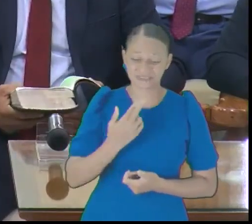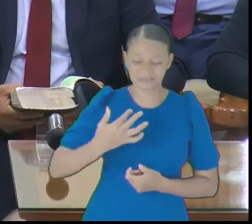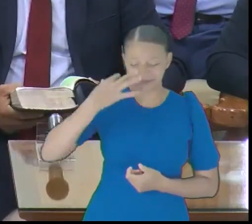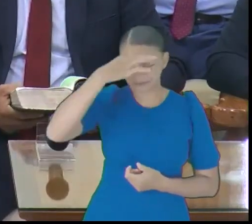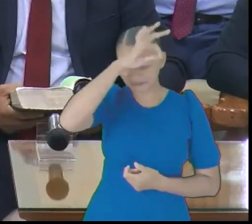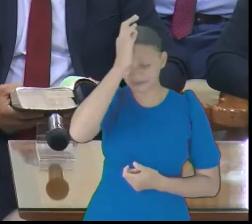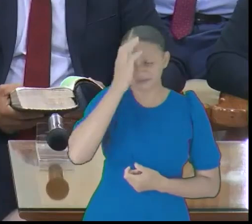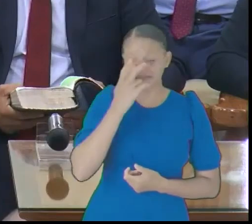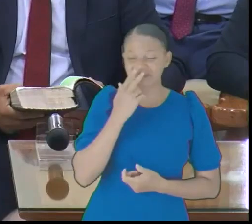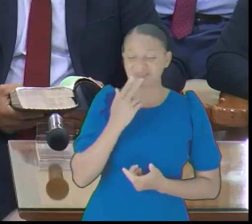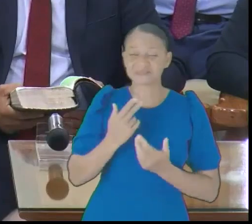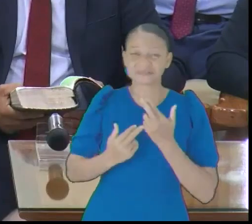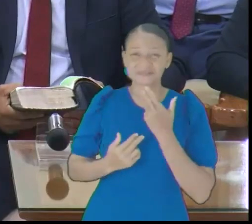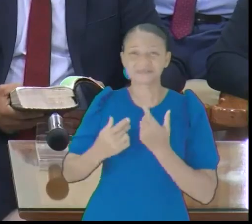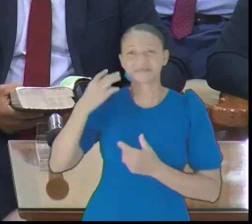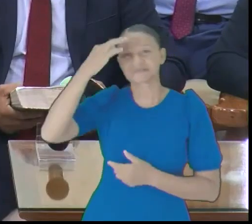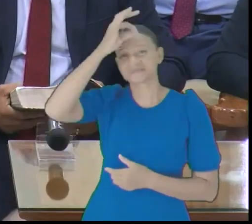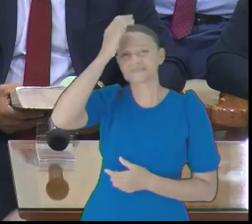Uramachuriande camachuri.